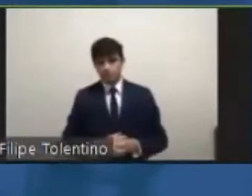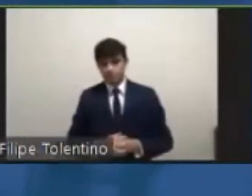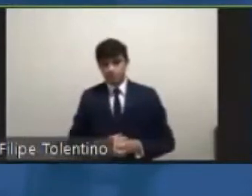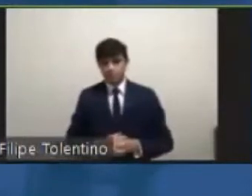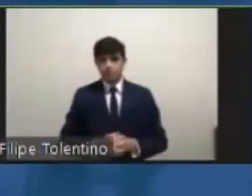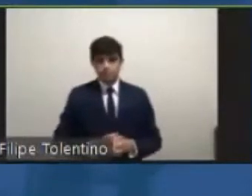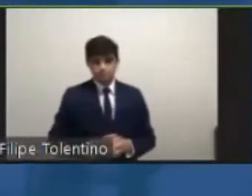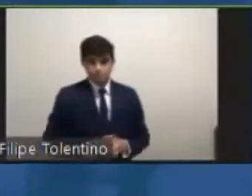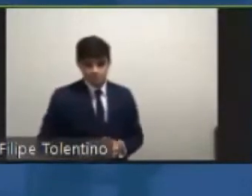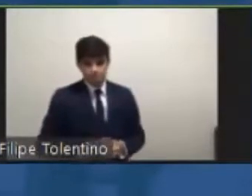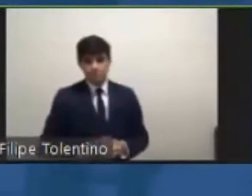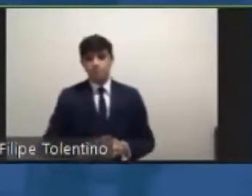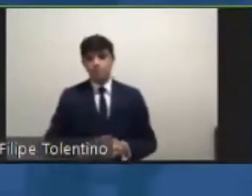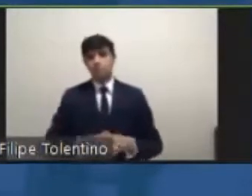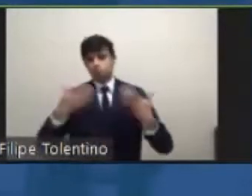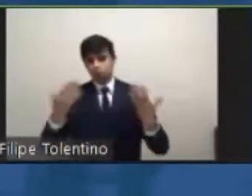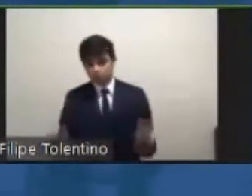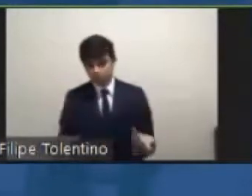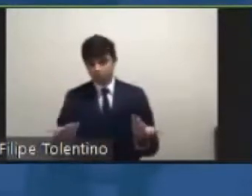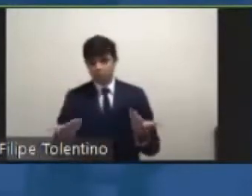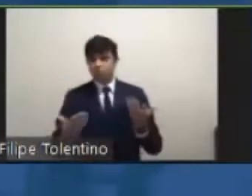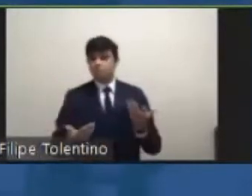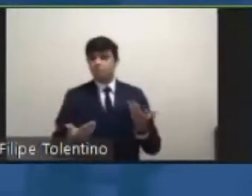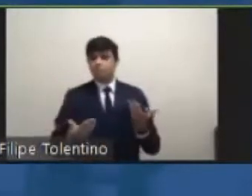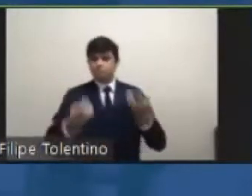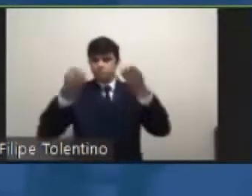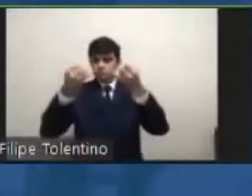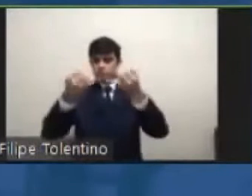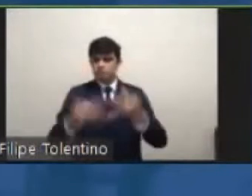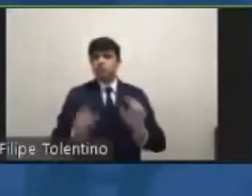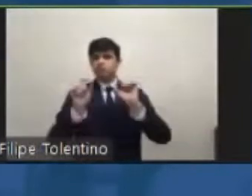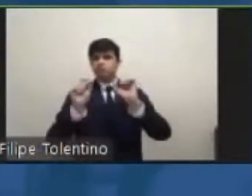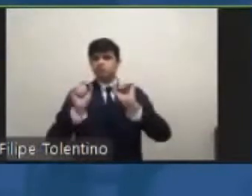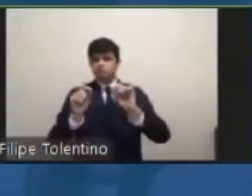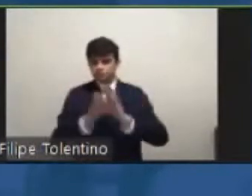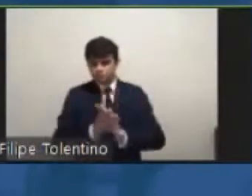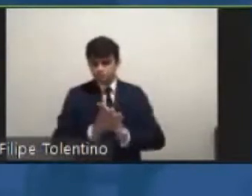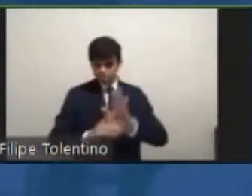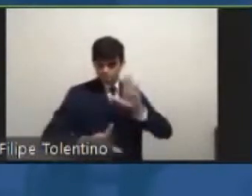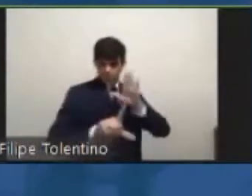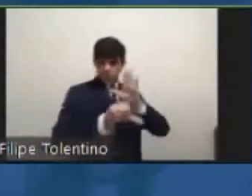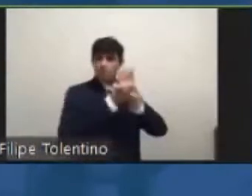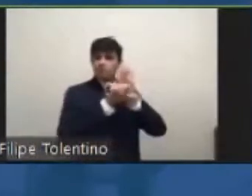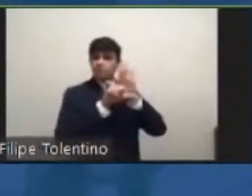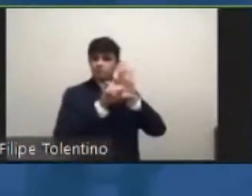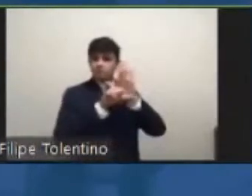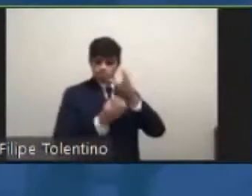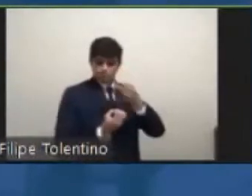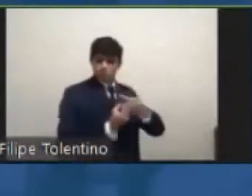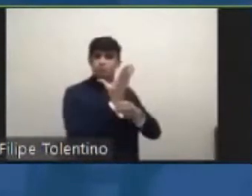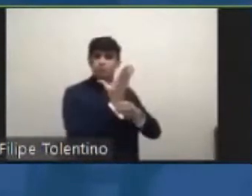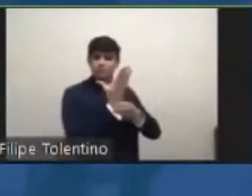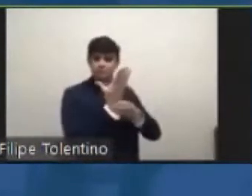Federal ele tem se posicionado de uma maneira interessante, e isso nasceu desse inquérito civil que correu na Procuradoria Federal dos Direitos